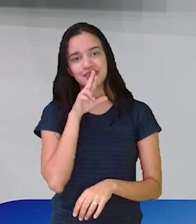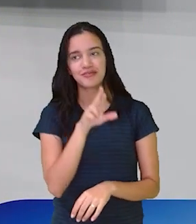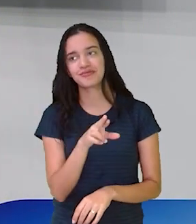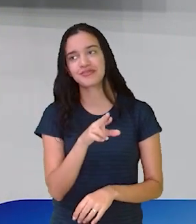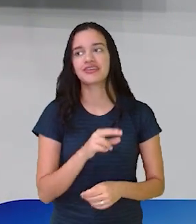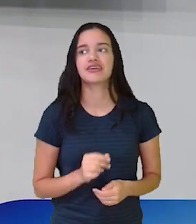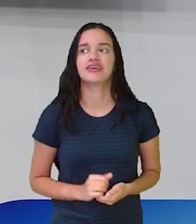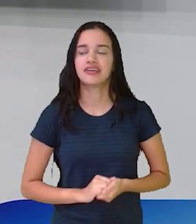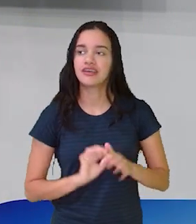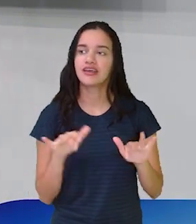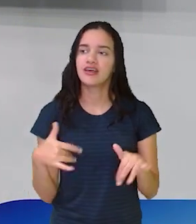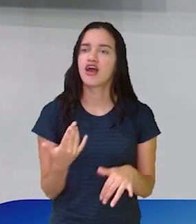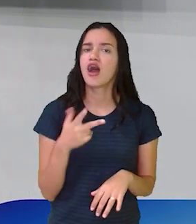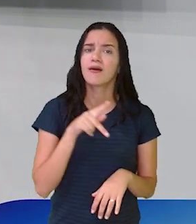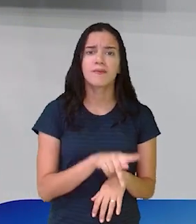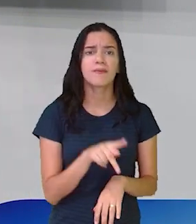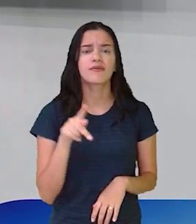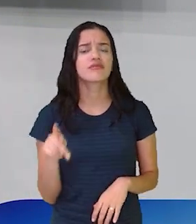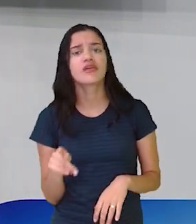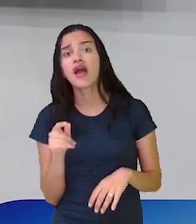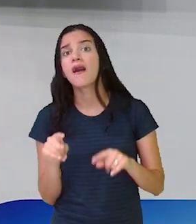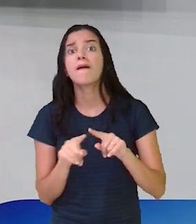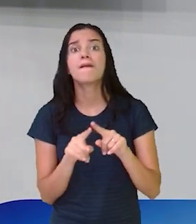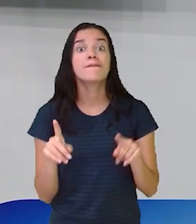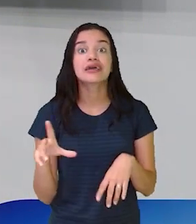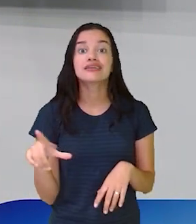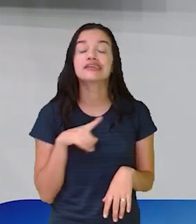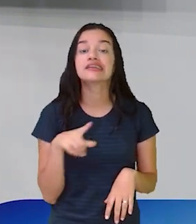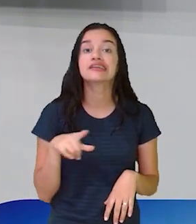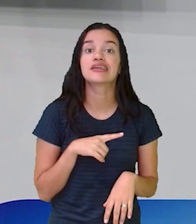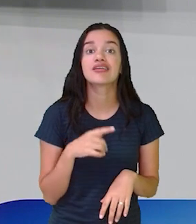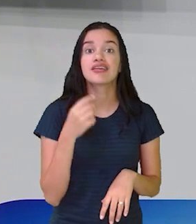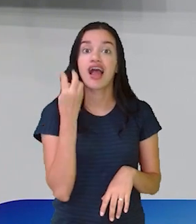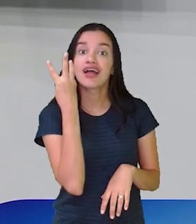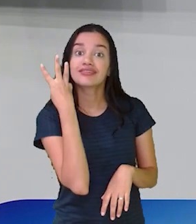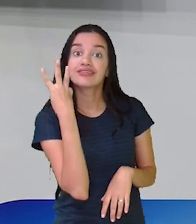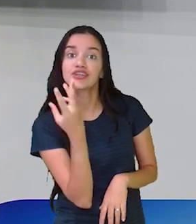a questão. Professora, mas tem 3